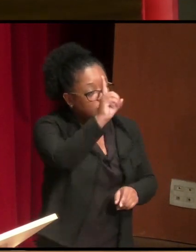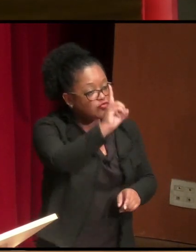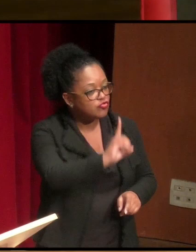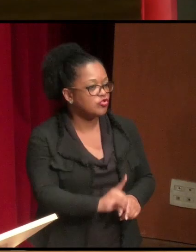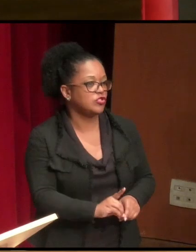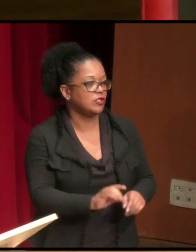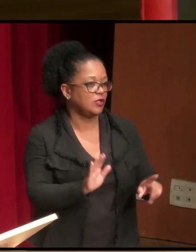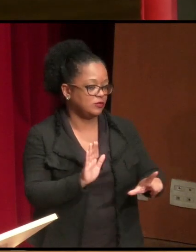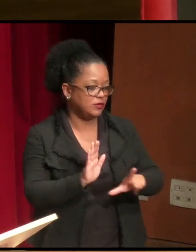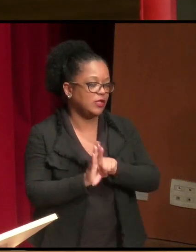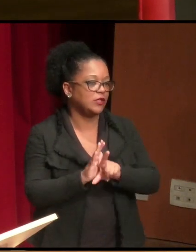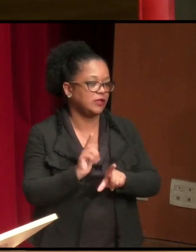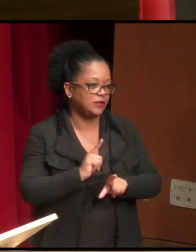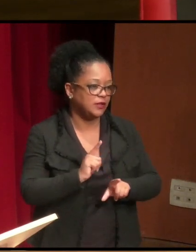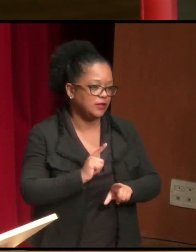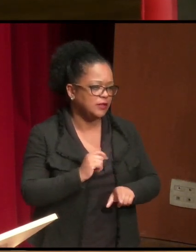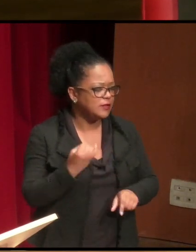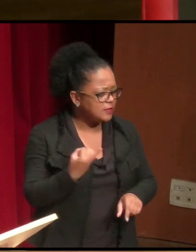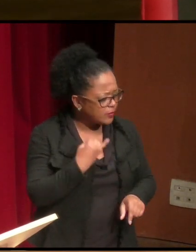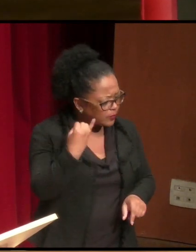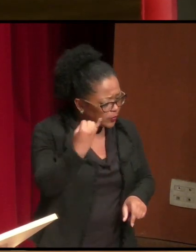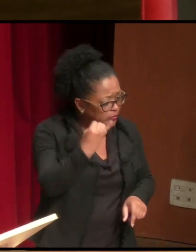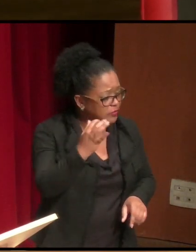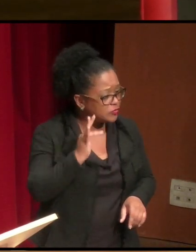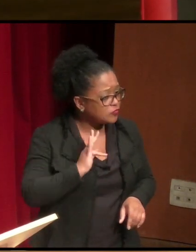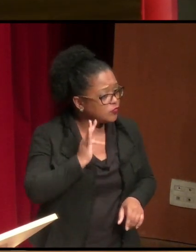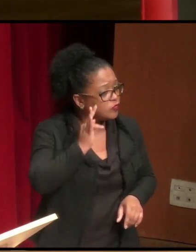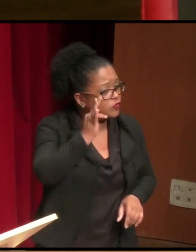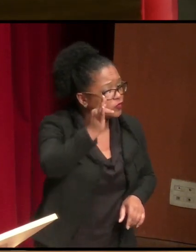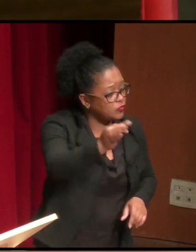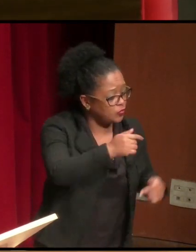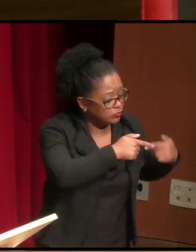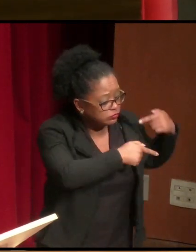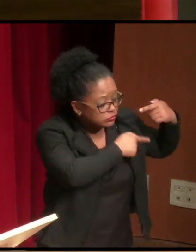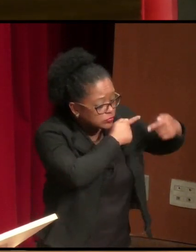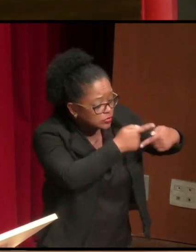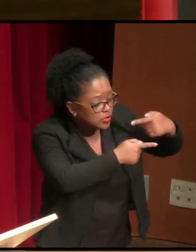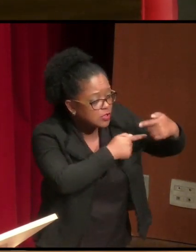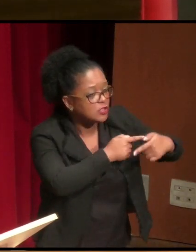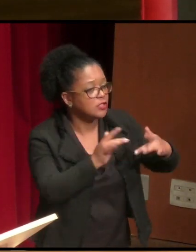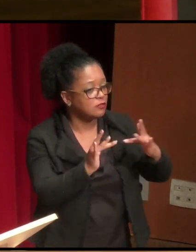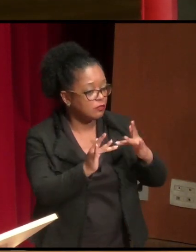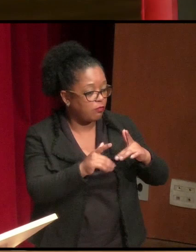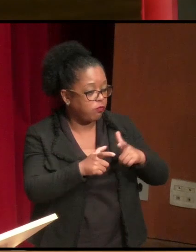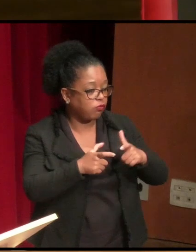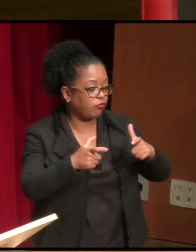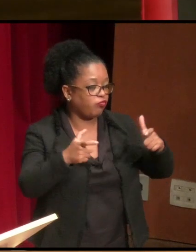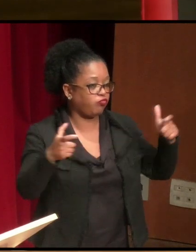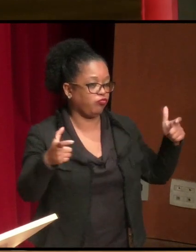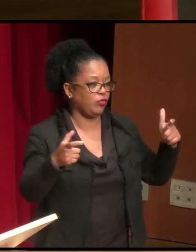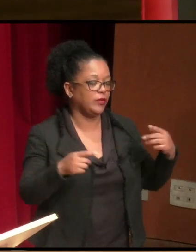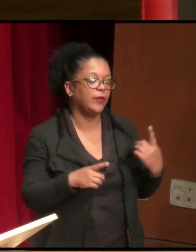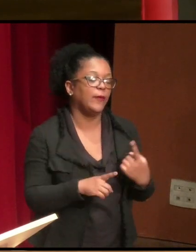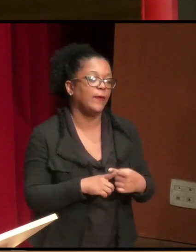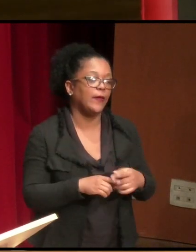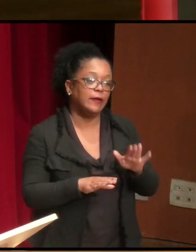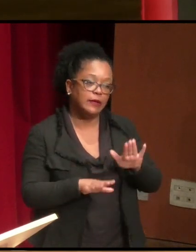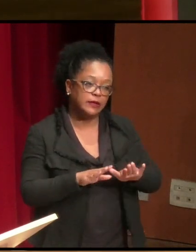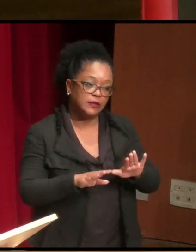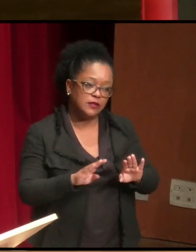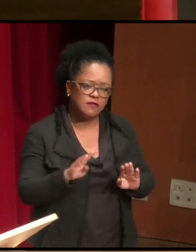fundamental para que as próximas gerações se conectem, porque existe uma falsa verdade que só o digital dá conta.